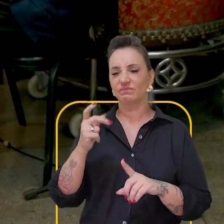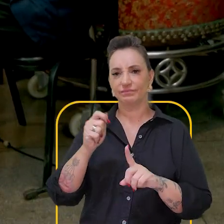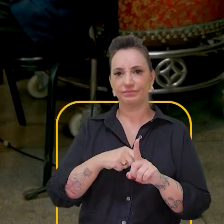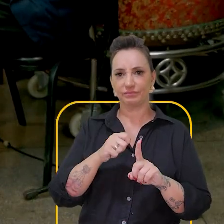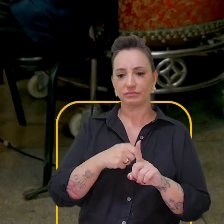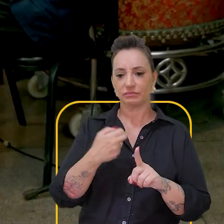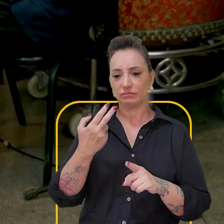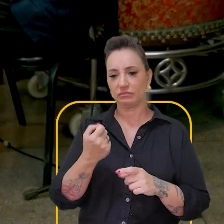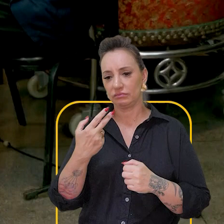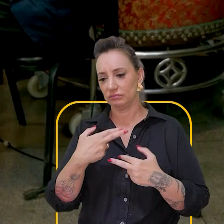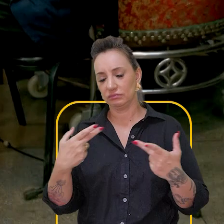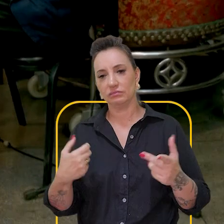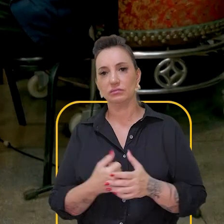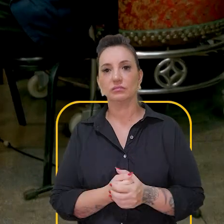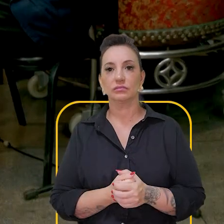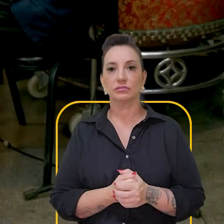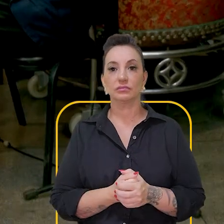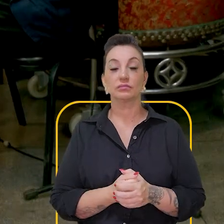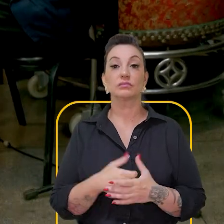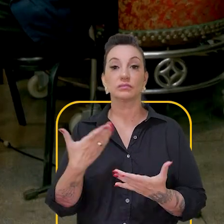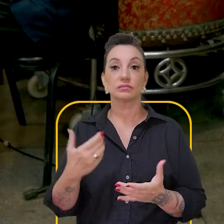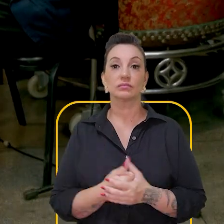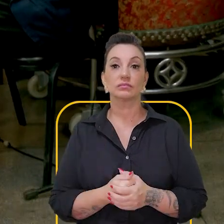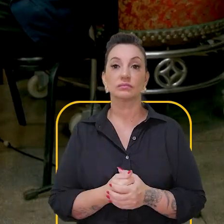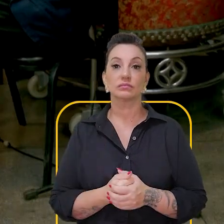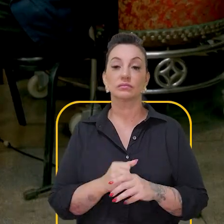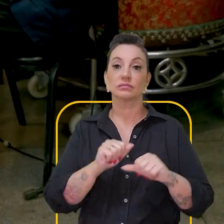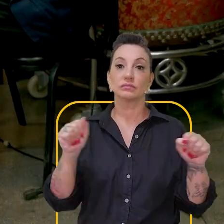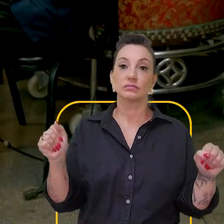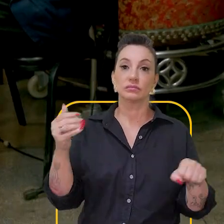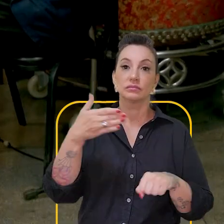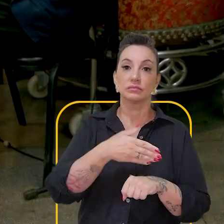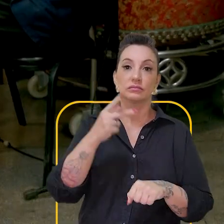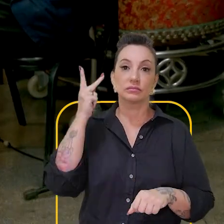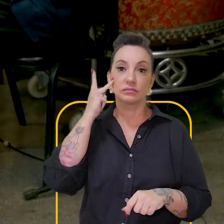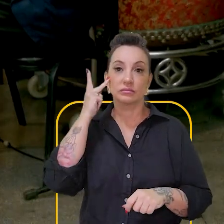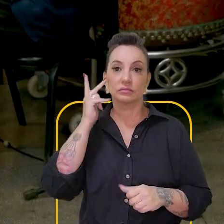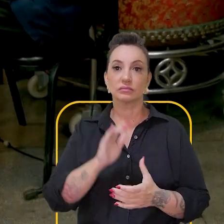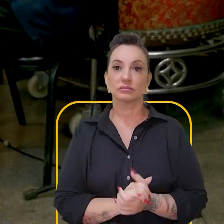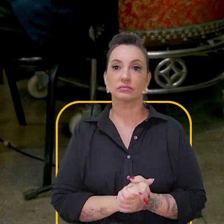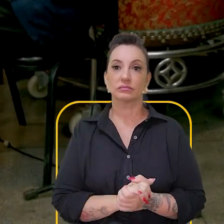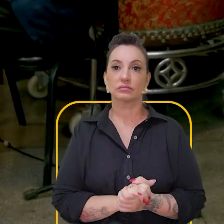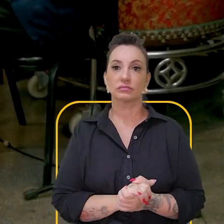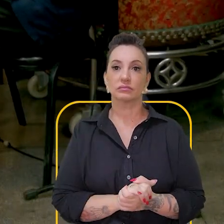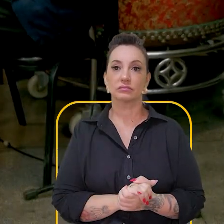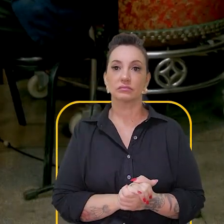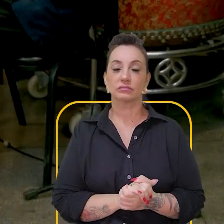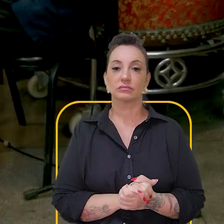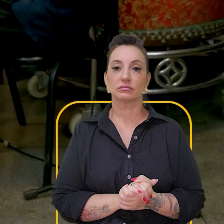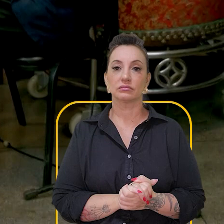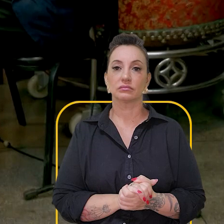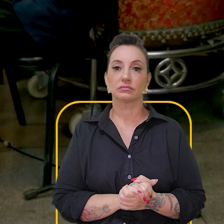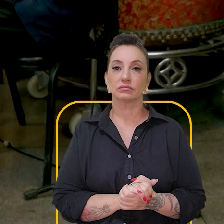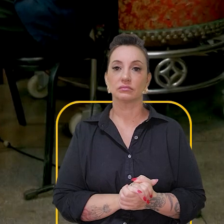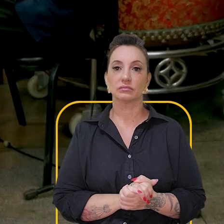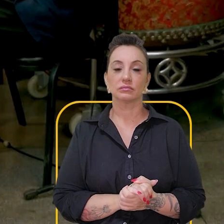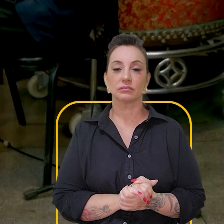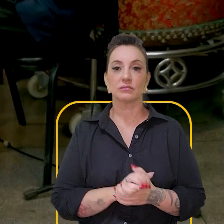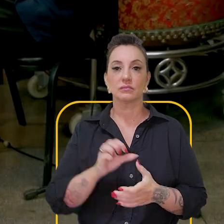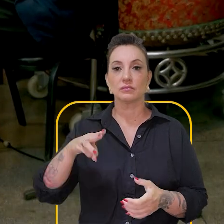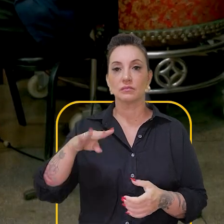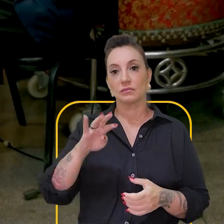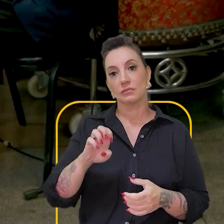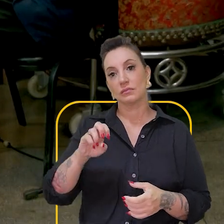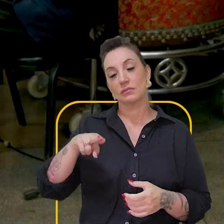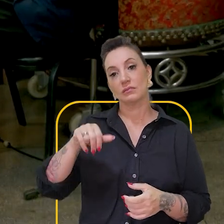treinava No mestre Natal voltava e eu dava aula à tarde porque ainda tava aula de ainda tinha academia de caratê de caratê